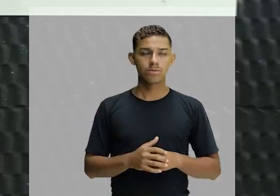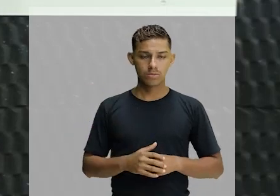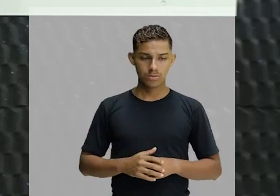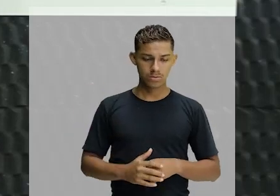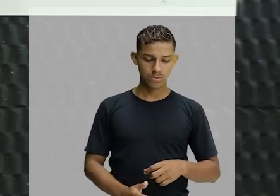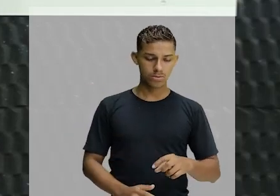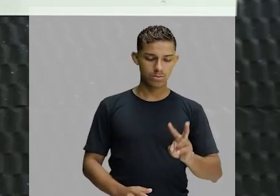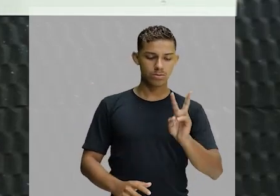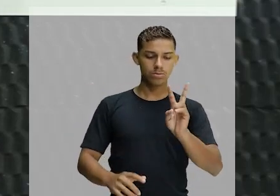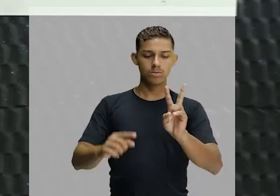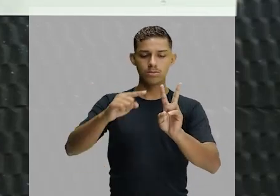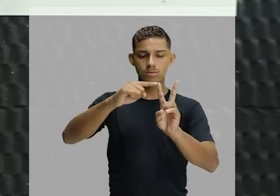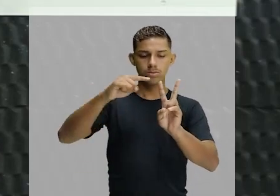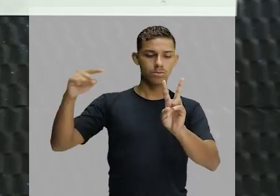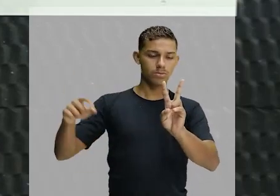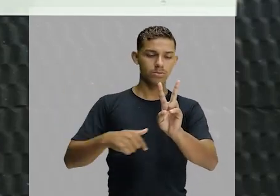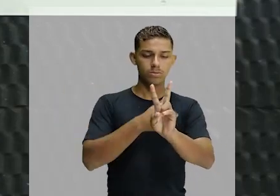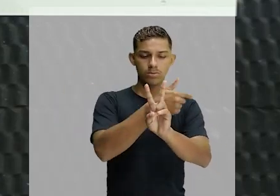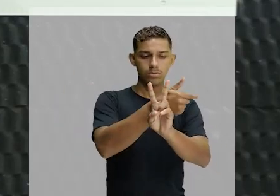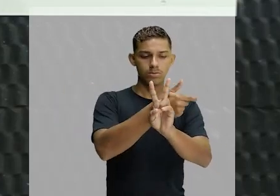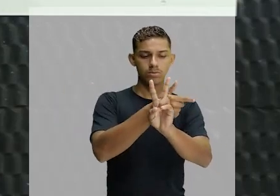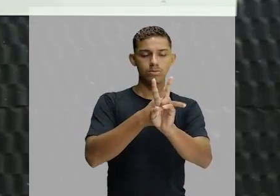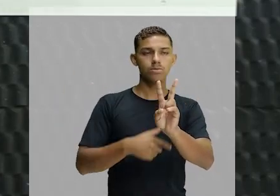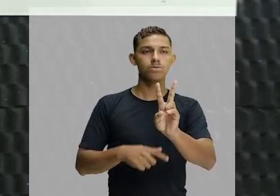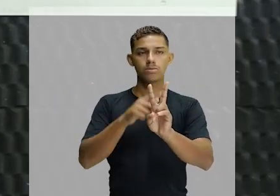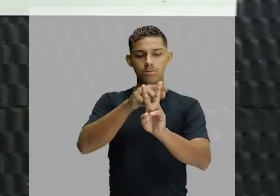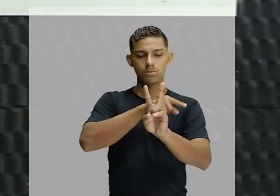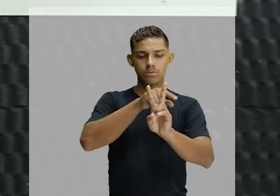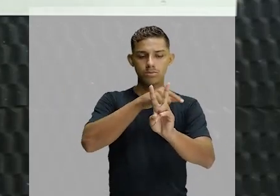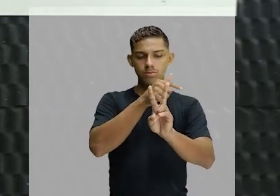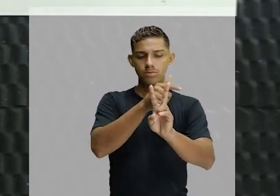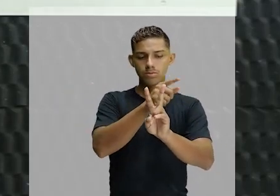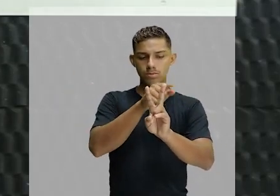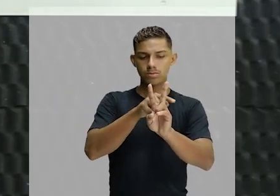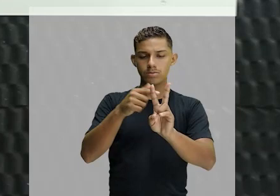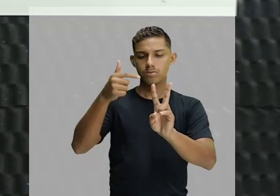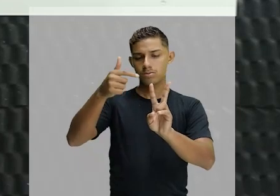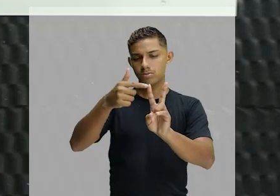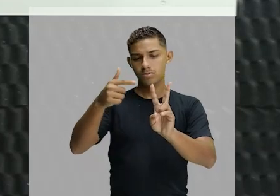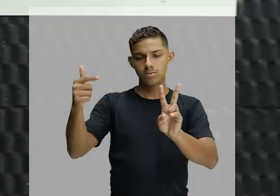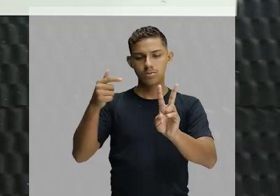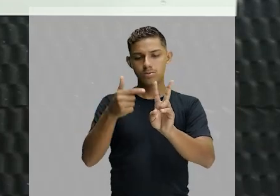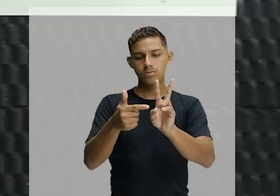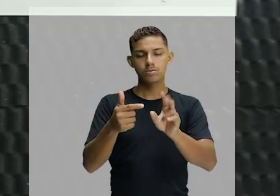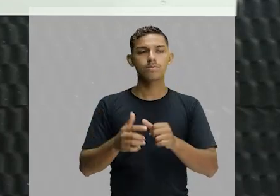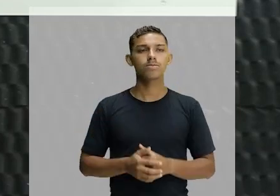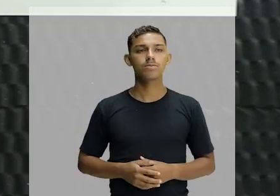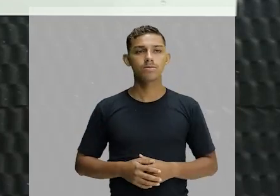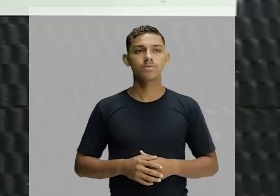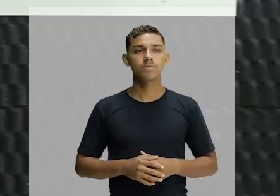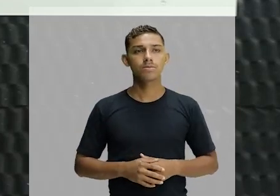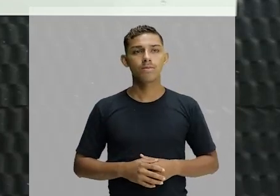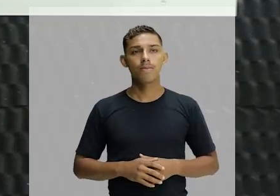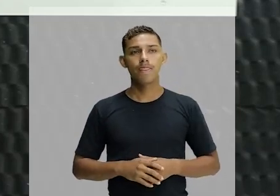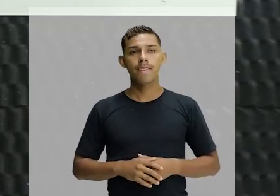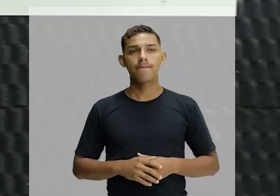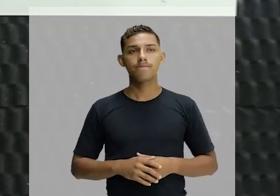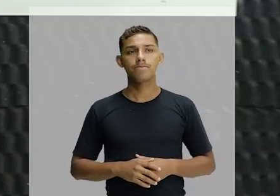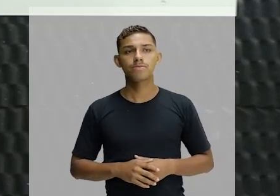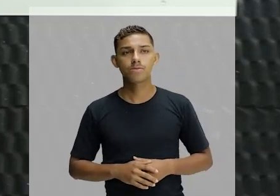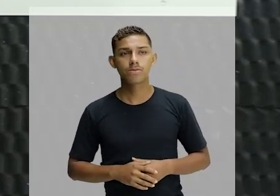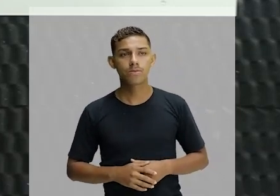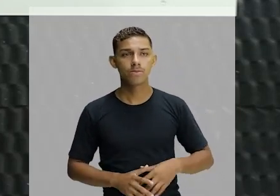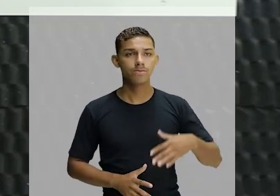cima e embaixo pela raiz de 2. Se você fizer isso, você vai ter 6 raiz